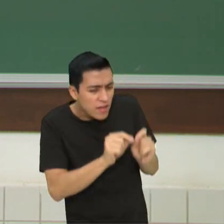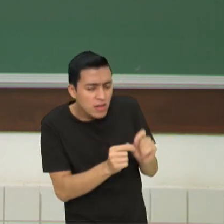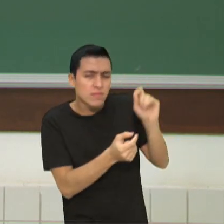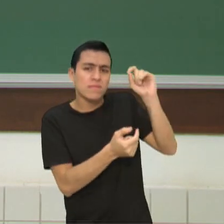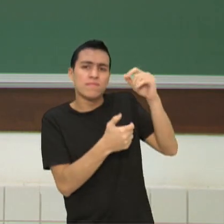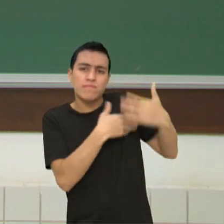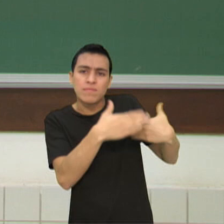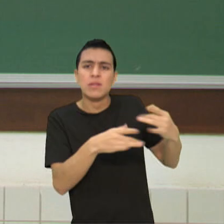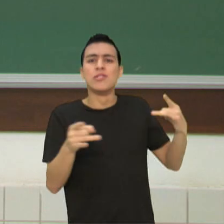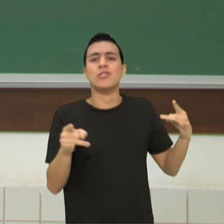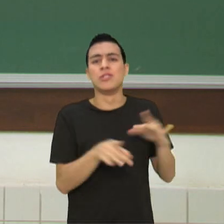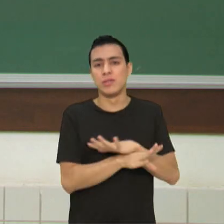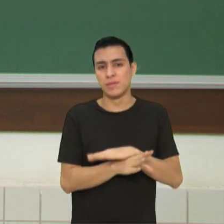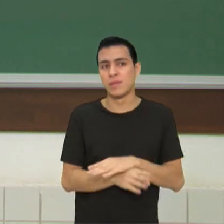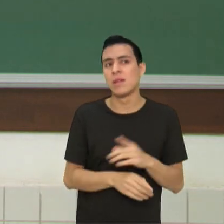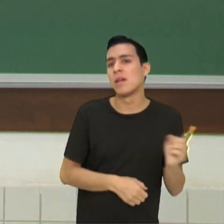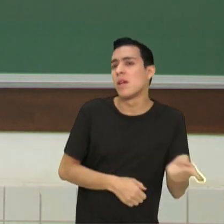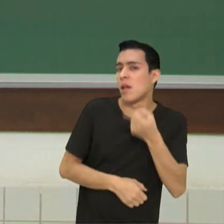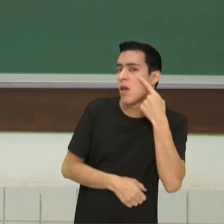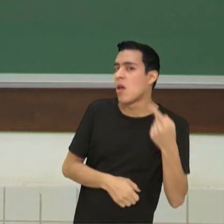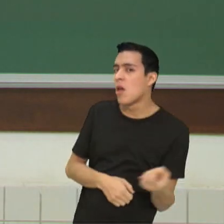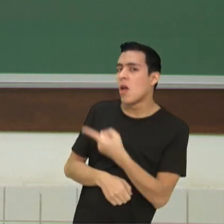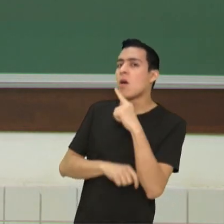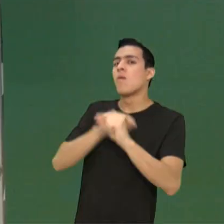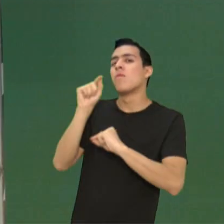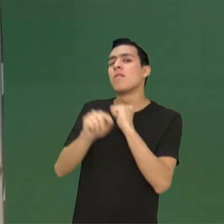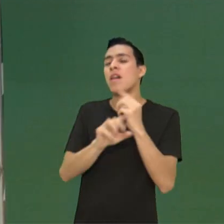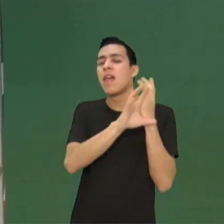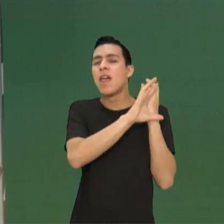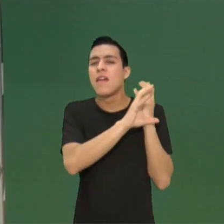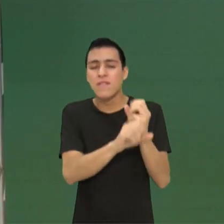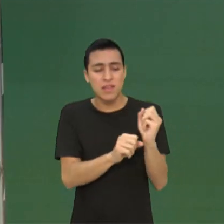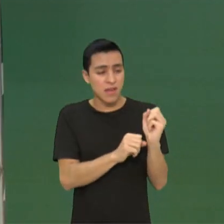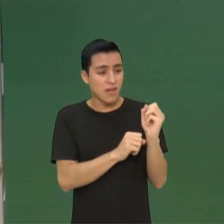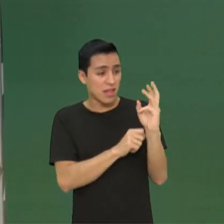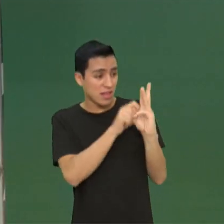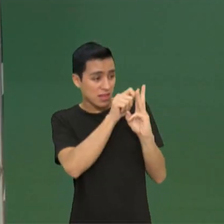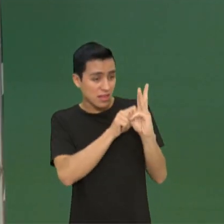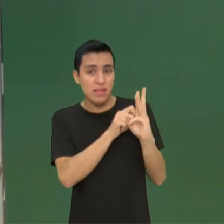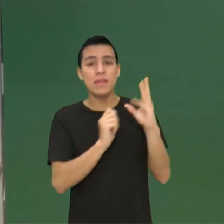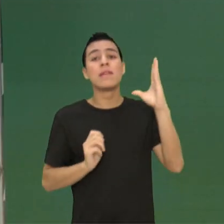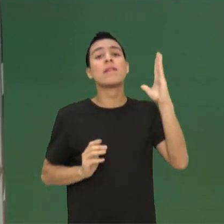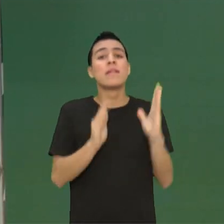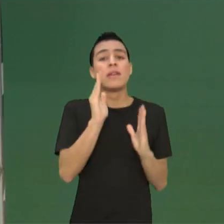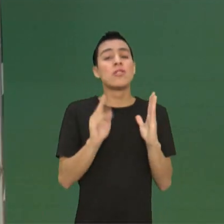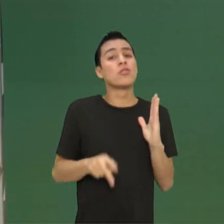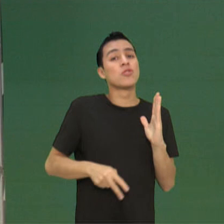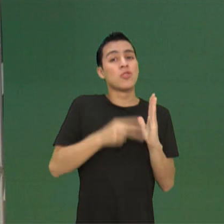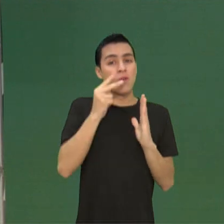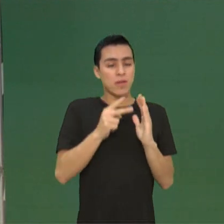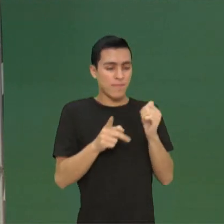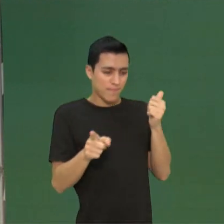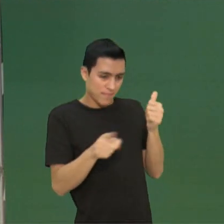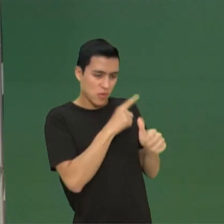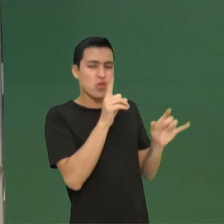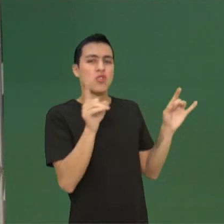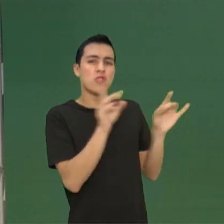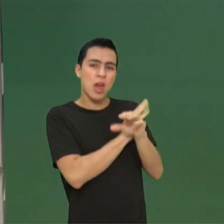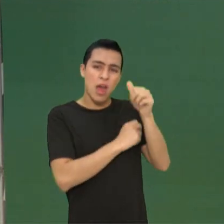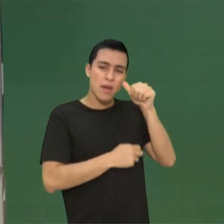genótipo e fenótipo, e as duas leis de Mendel que foram trabalhadas com vocês. Beleza? Vamos ver esses objetivos